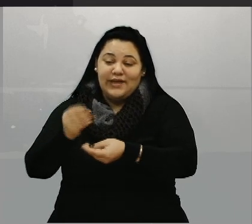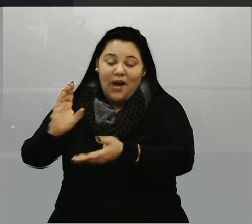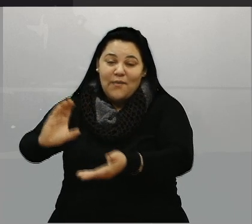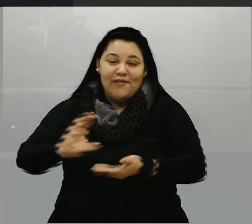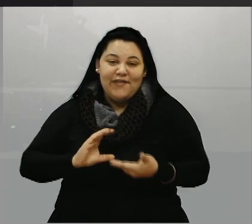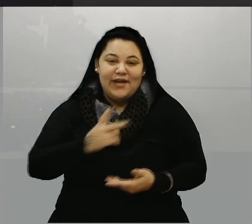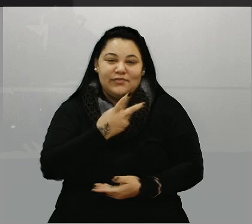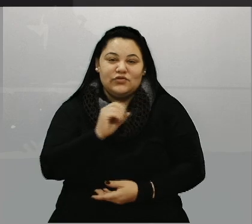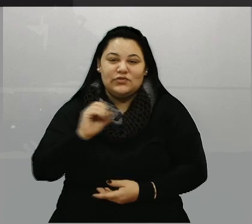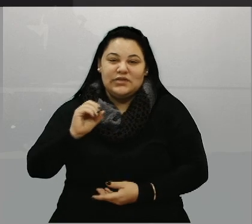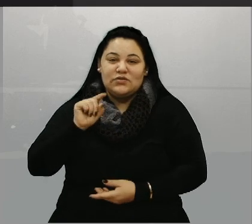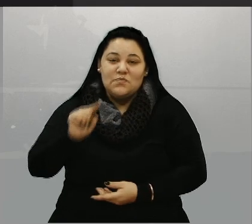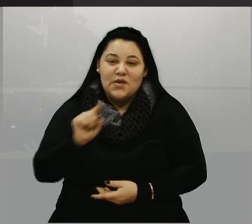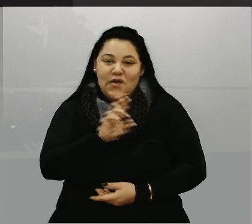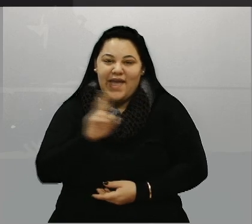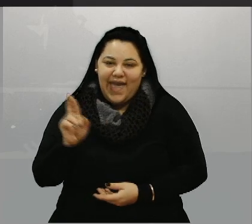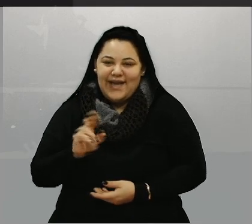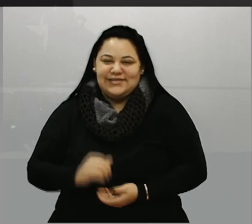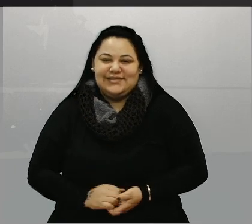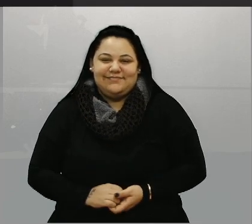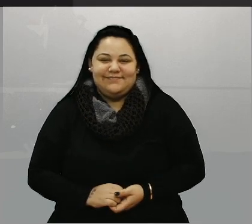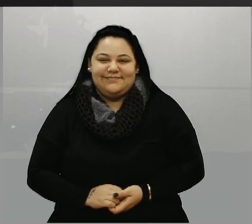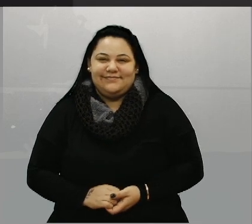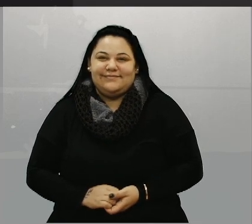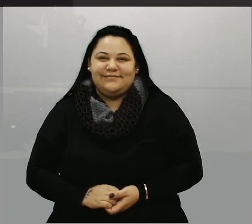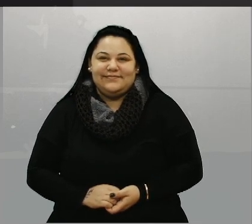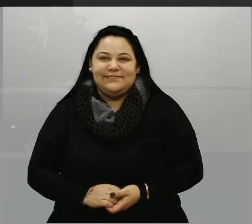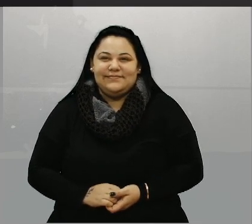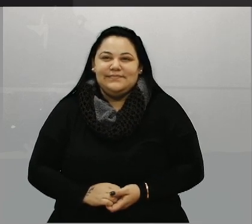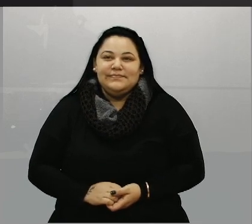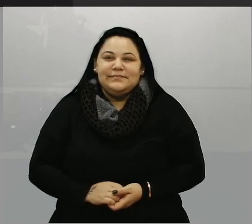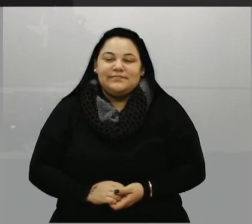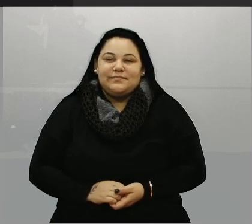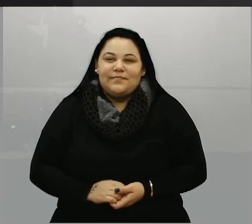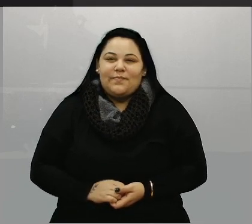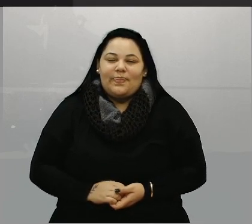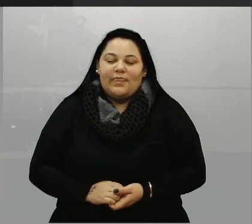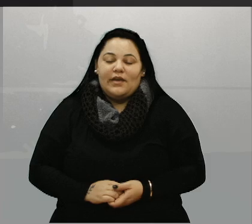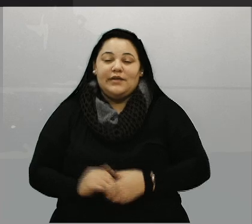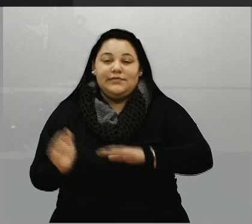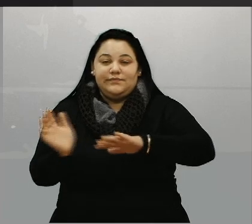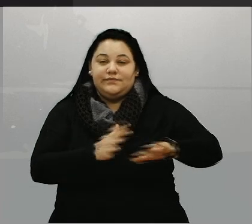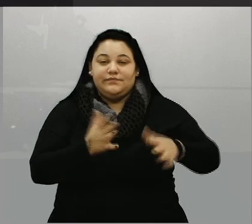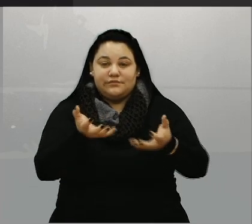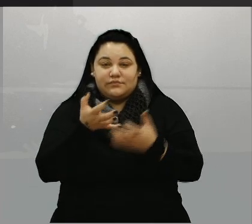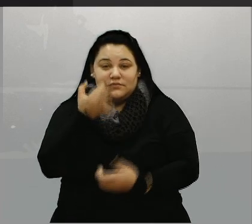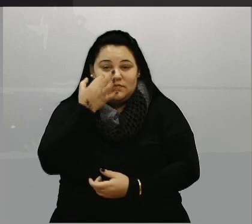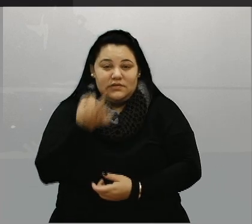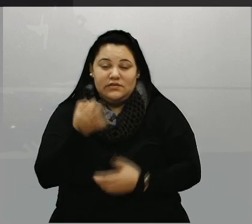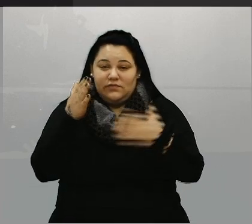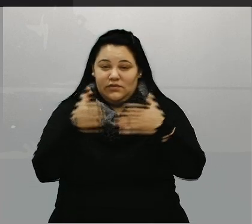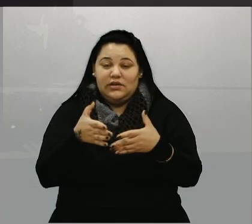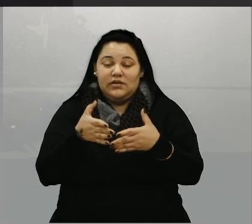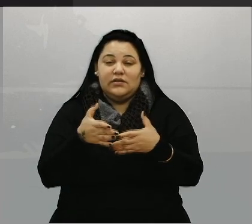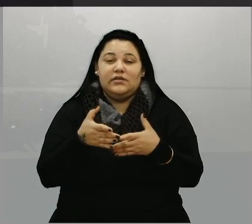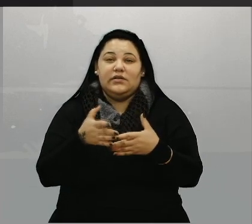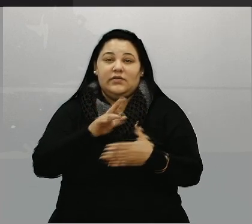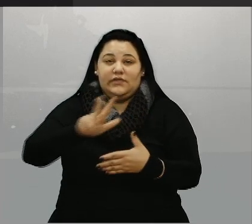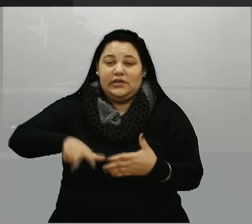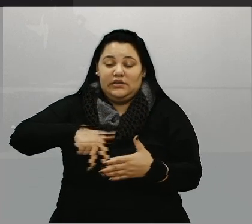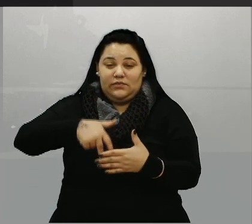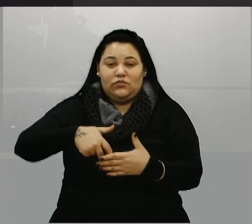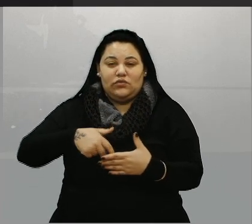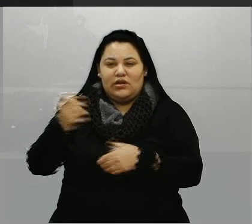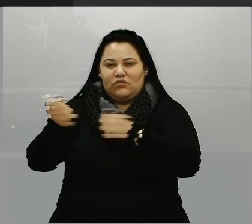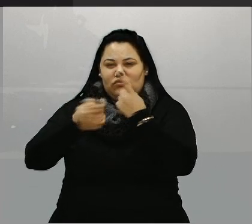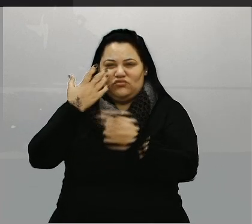esses R$200 mil de verbas. Agora eu queria me ater, senhoras e senhores, a um caso que eu vim a essa tribuna aqui há dias